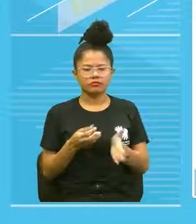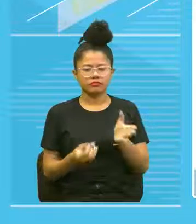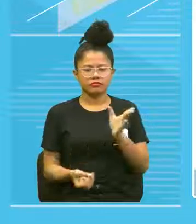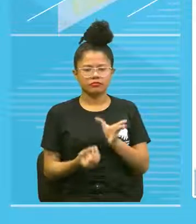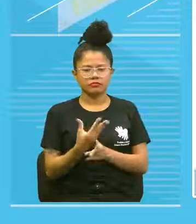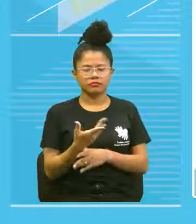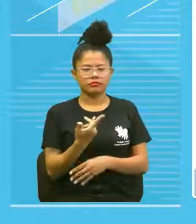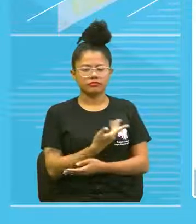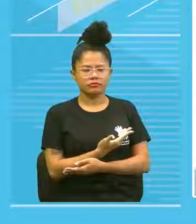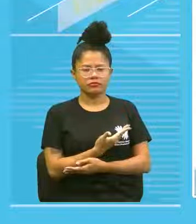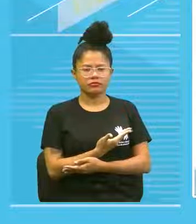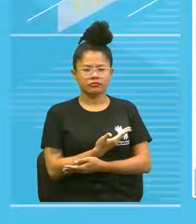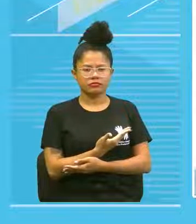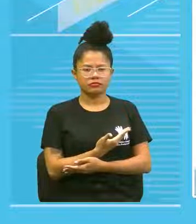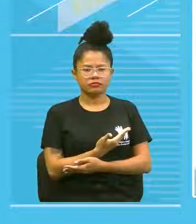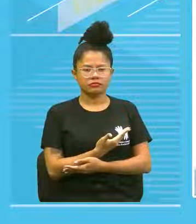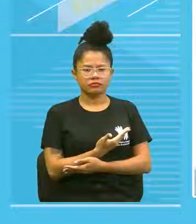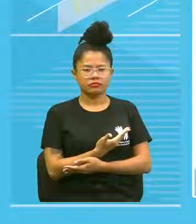projeto